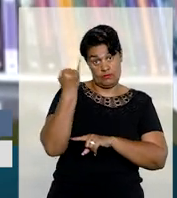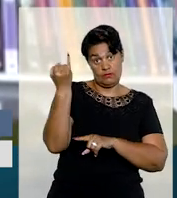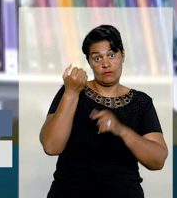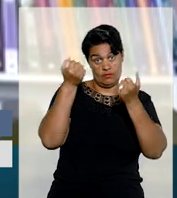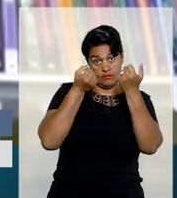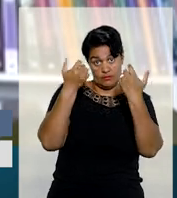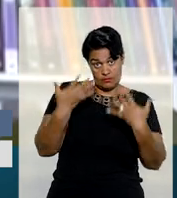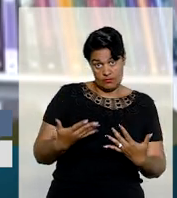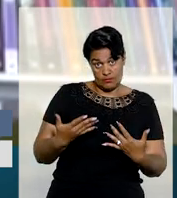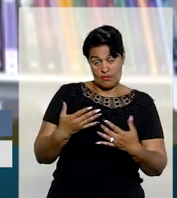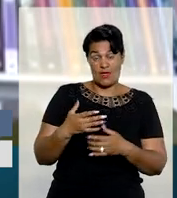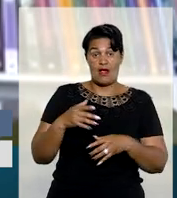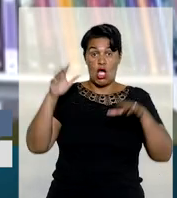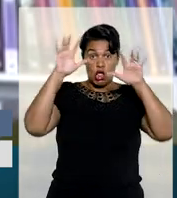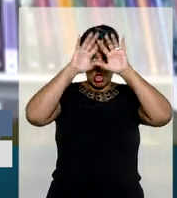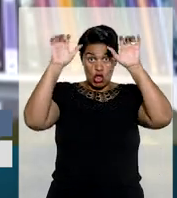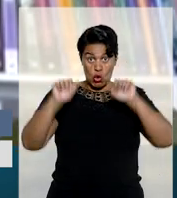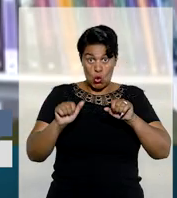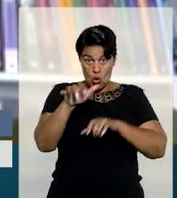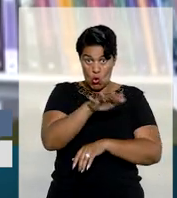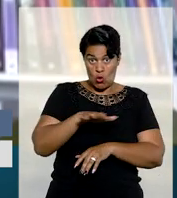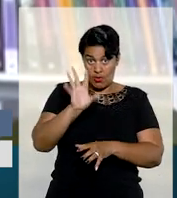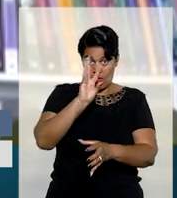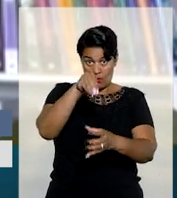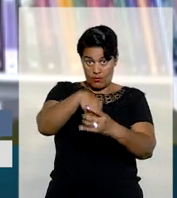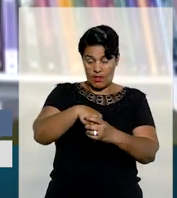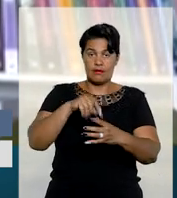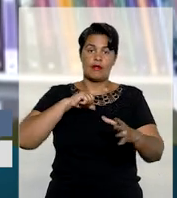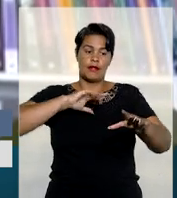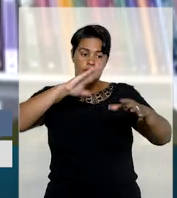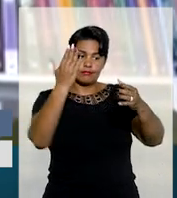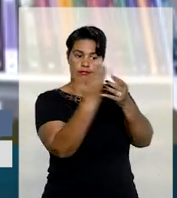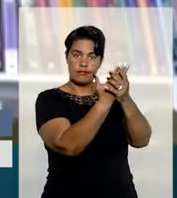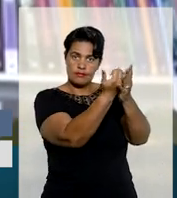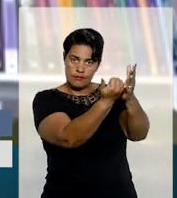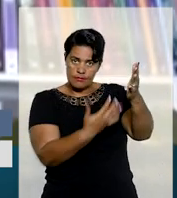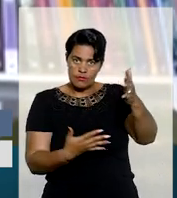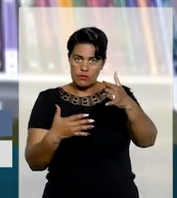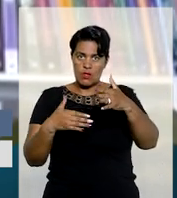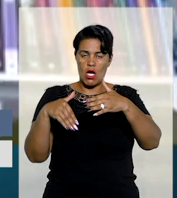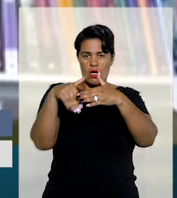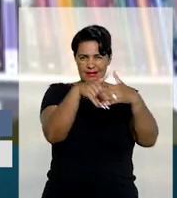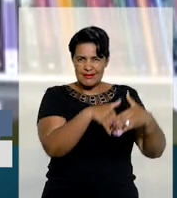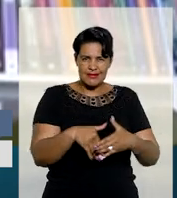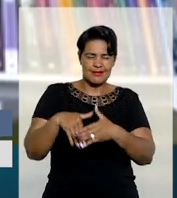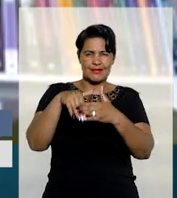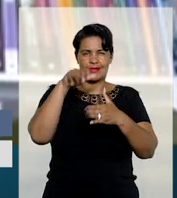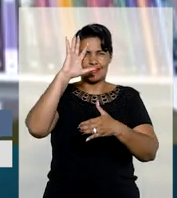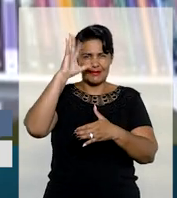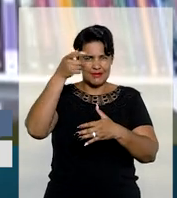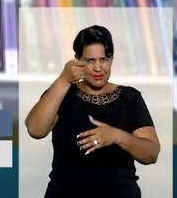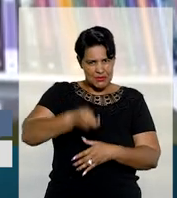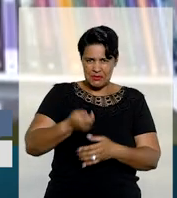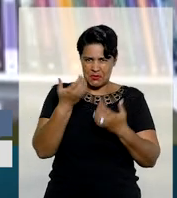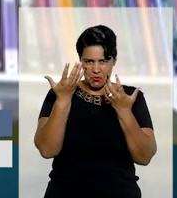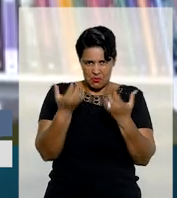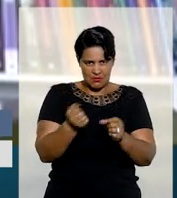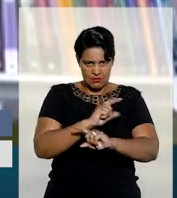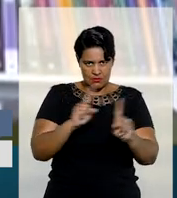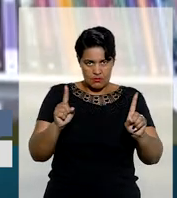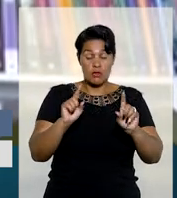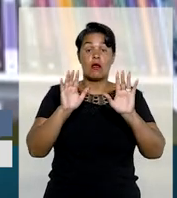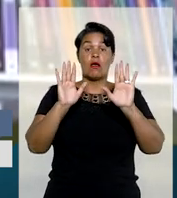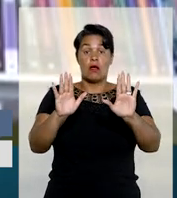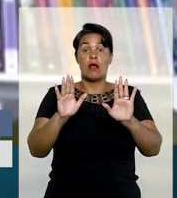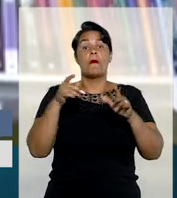concretos, né? Vale ressaltar que nos tribunais, quando os embargos de declaração são interpostos contra acordo ou contra a decisão